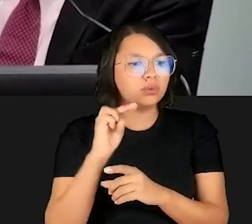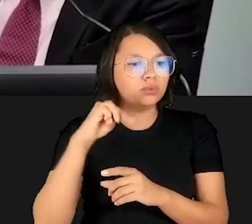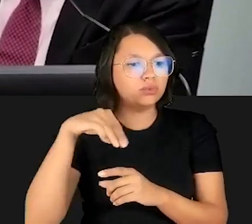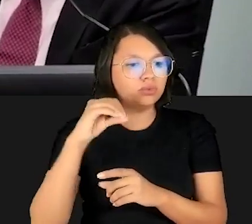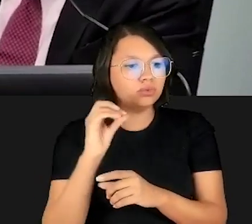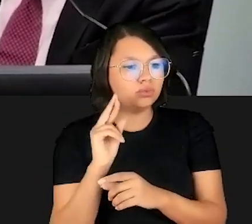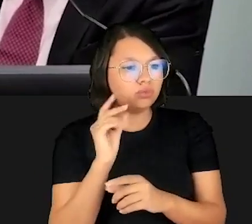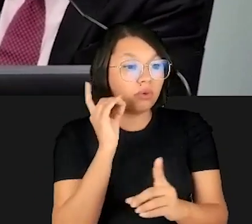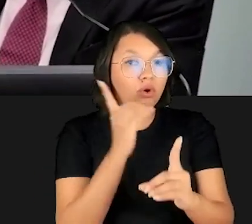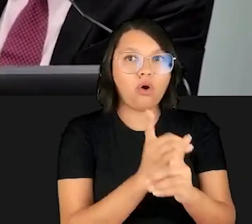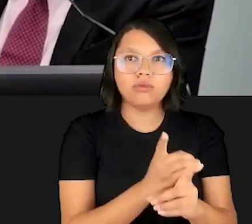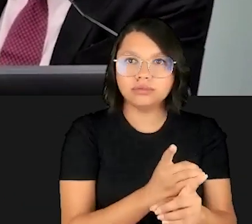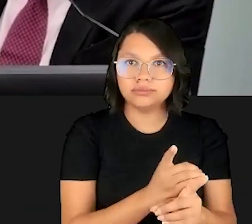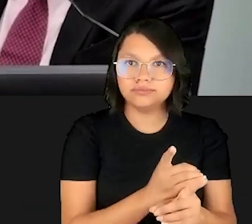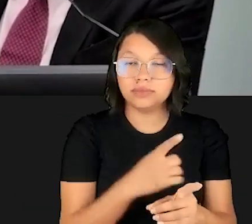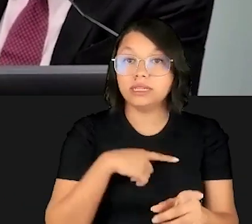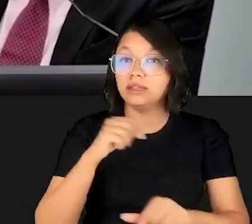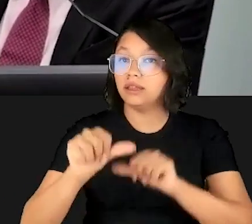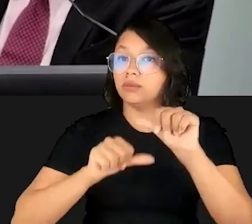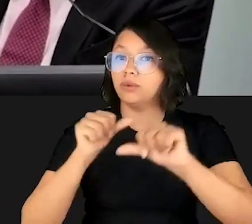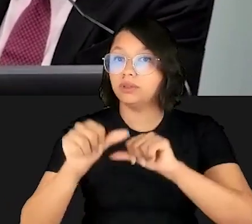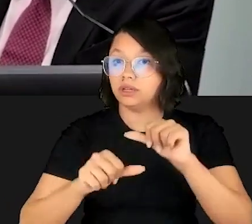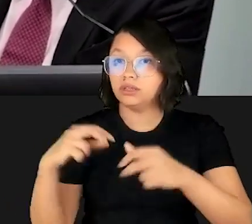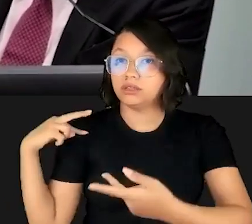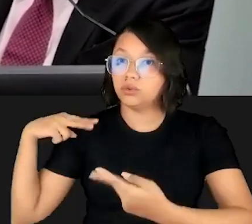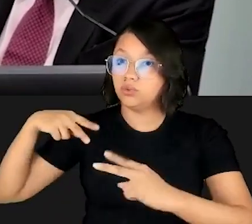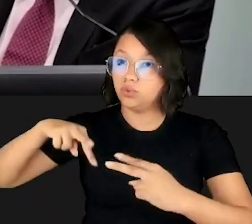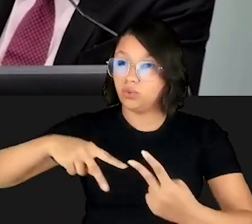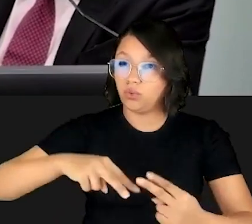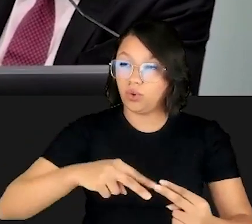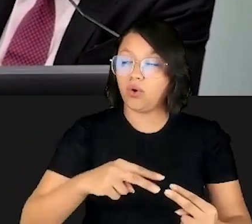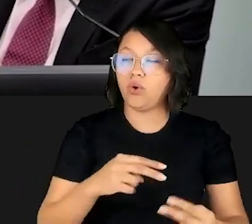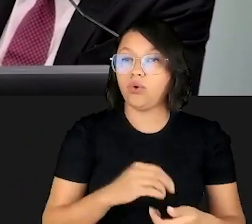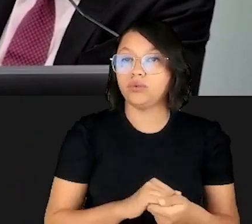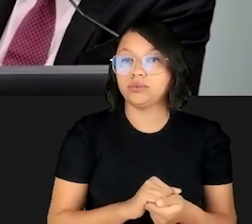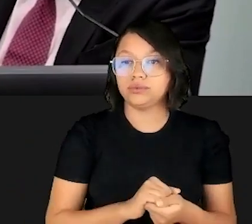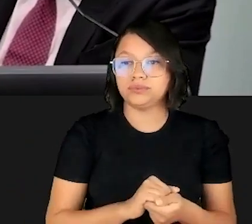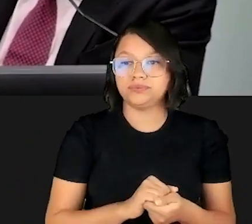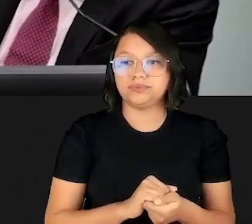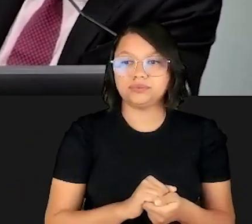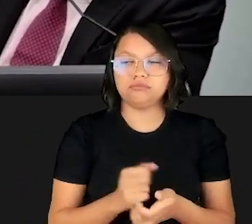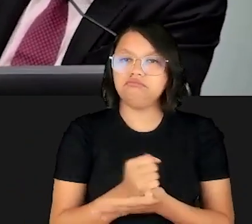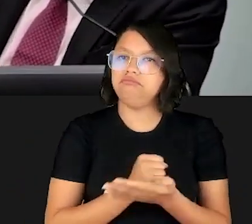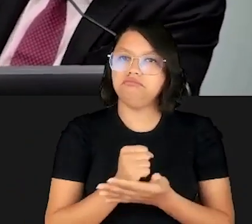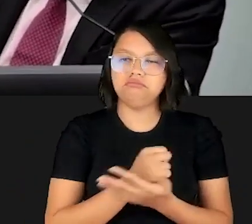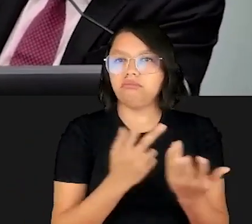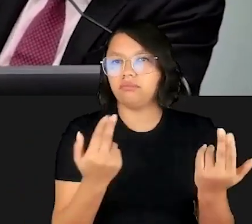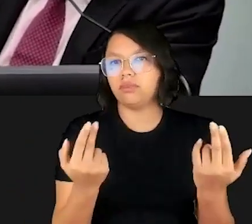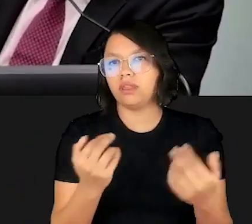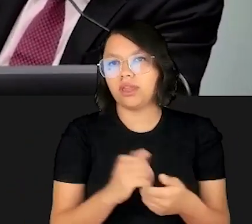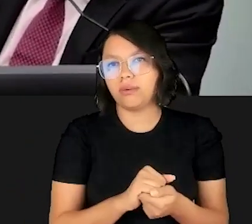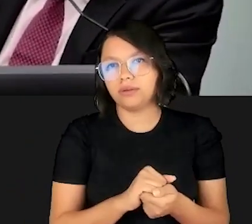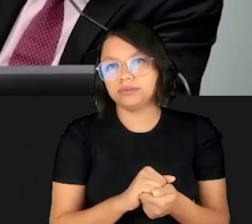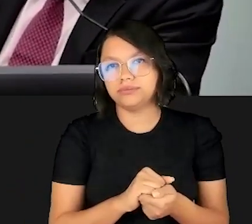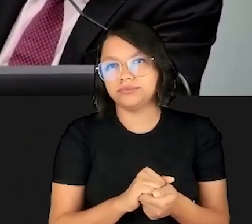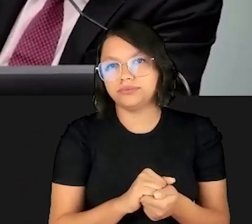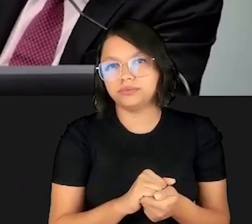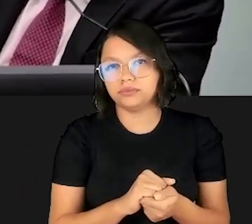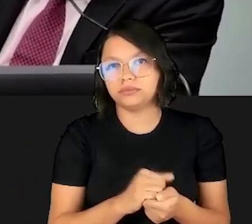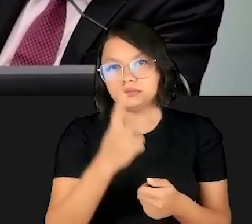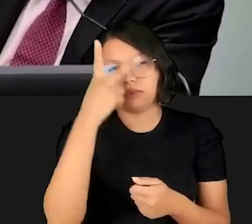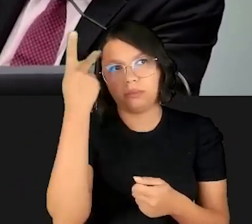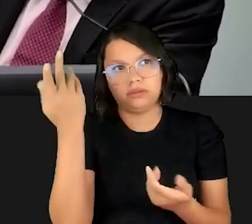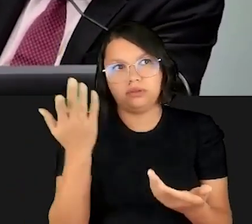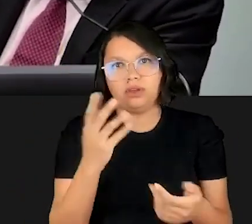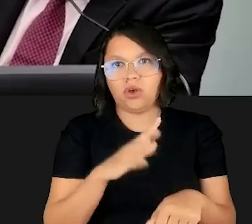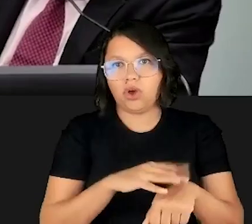ele tem uma alteração no código genético, mas o código genético da célula tumoral basicamente é o mesmo código genético do paciente, com